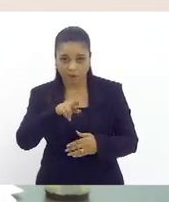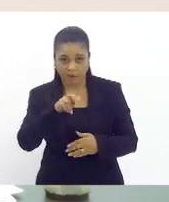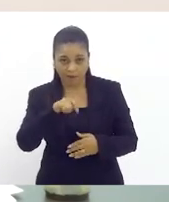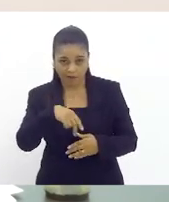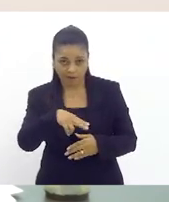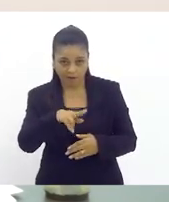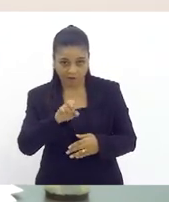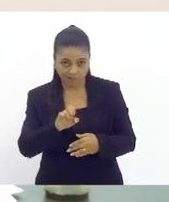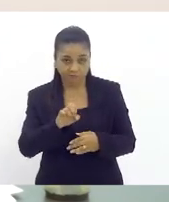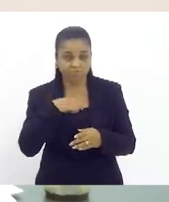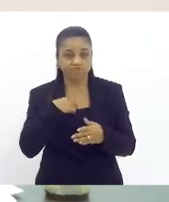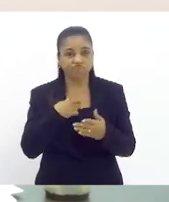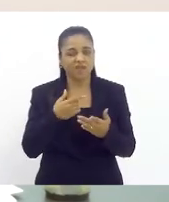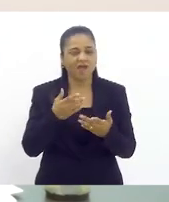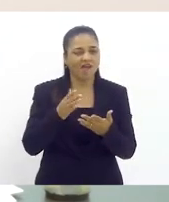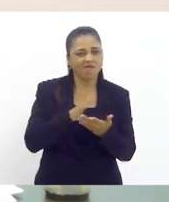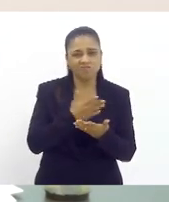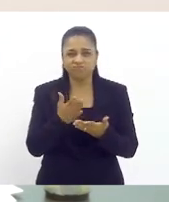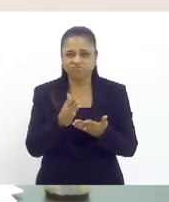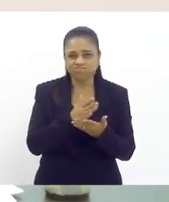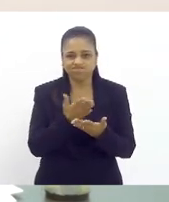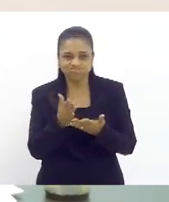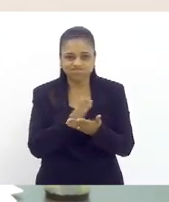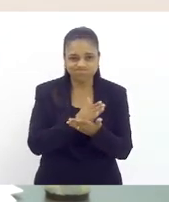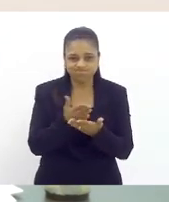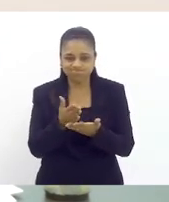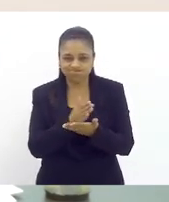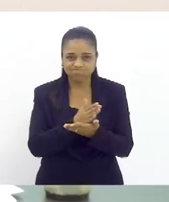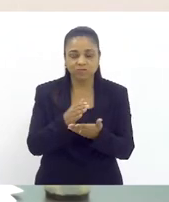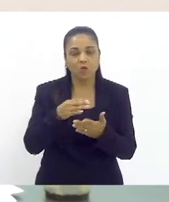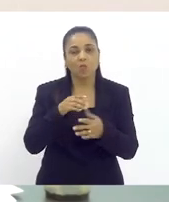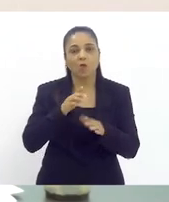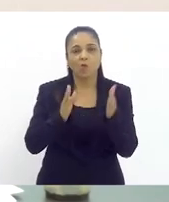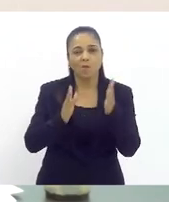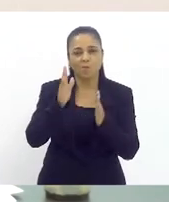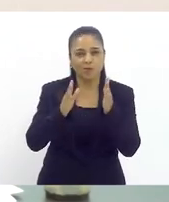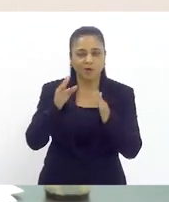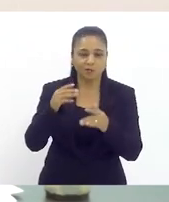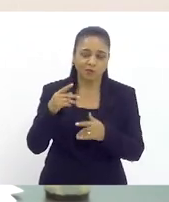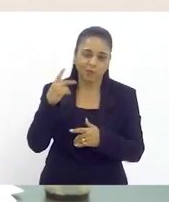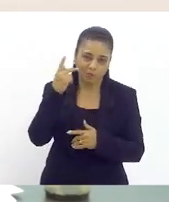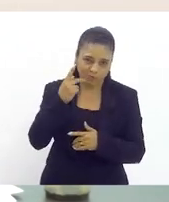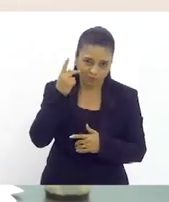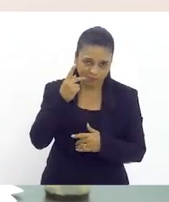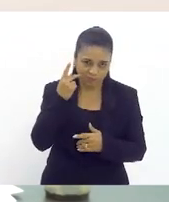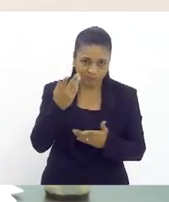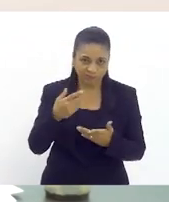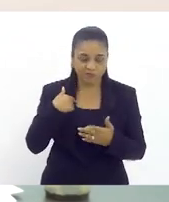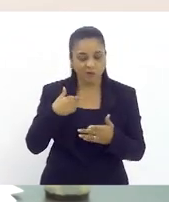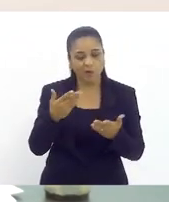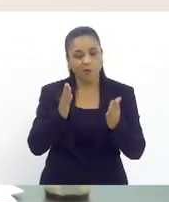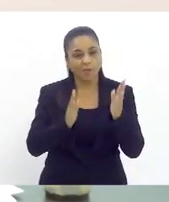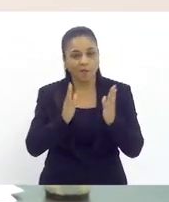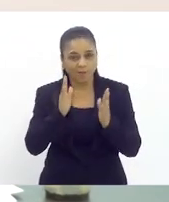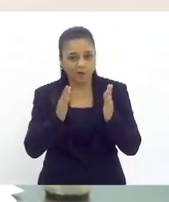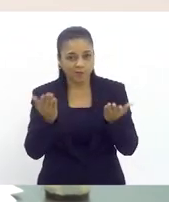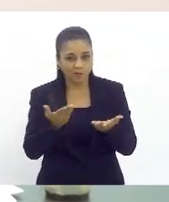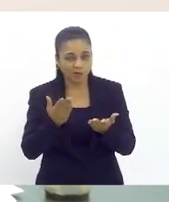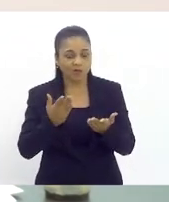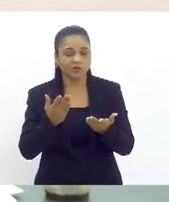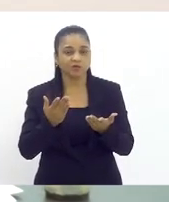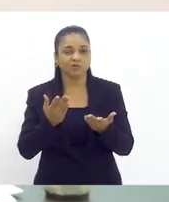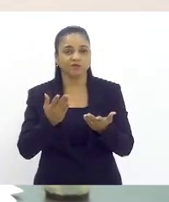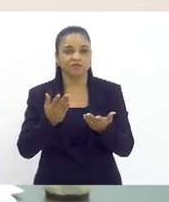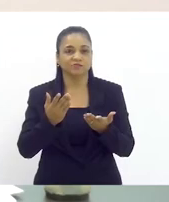Mas eles oscilam infelizmente de acordo com o momento político e atualmente a gente tá passando por processo de redefinição